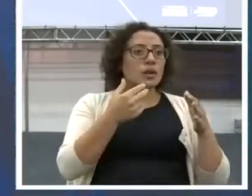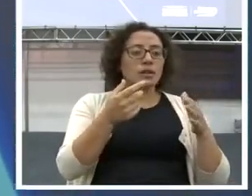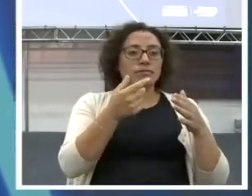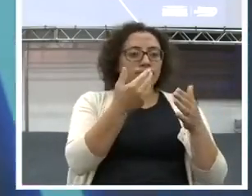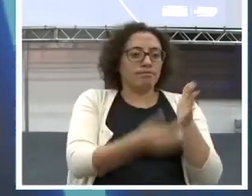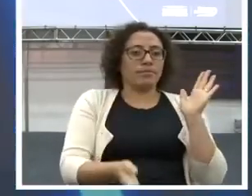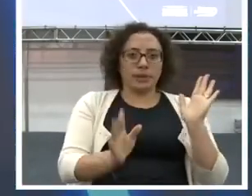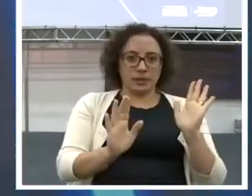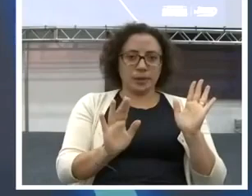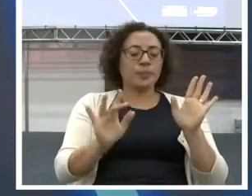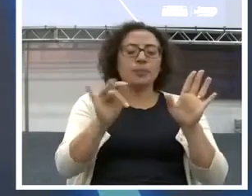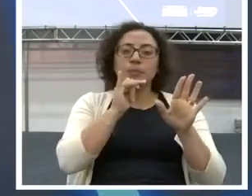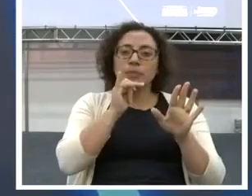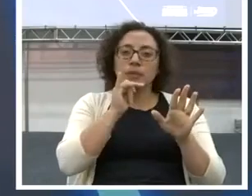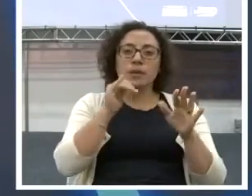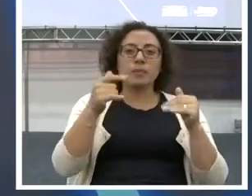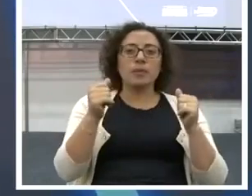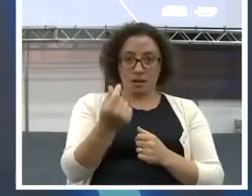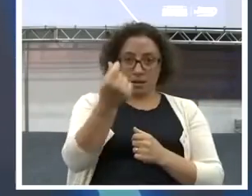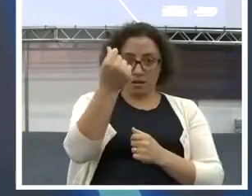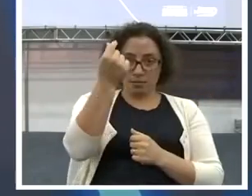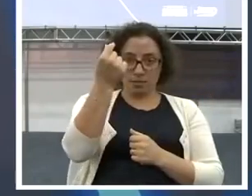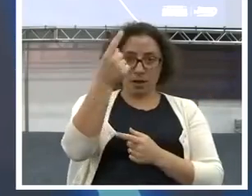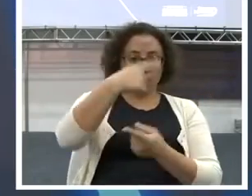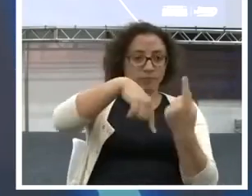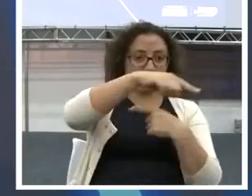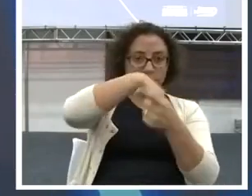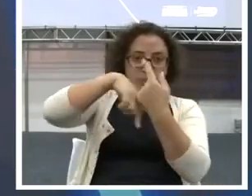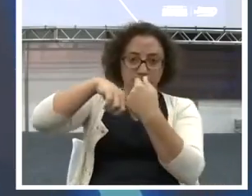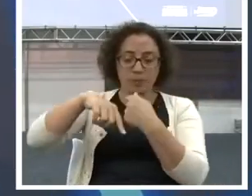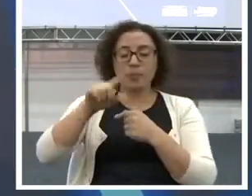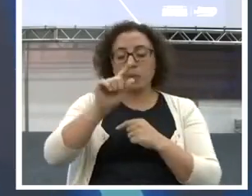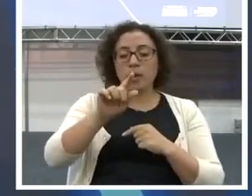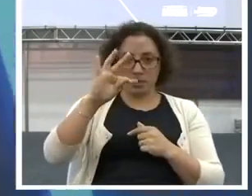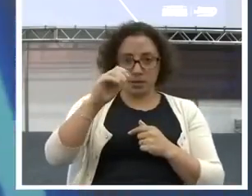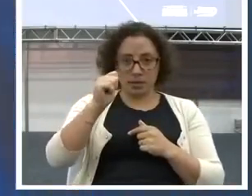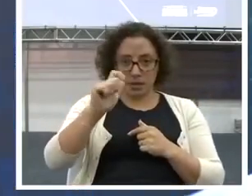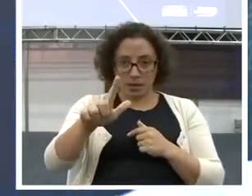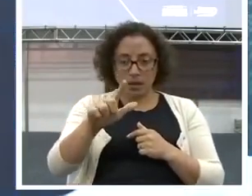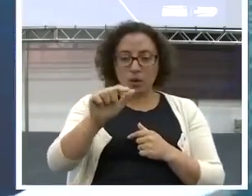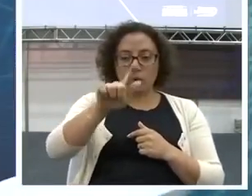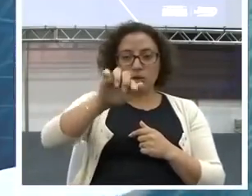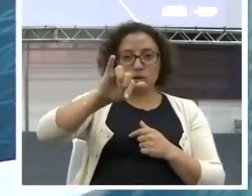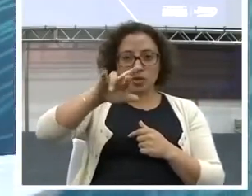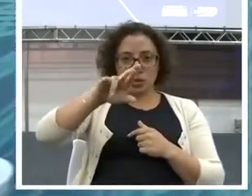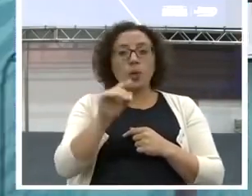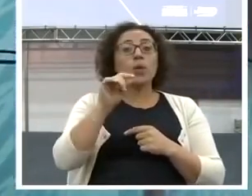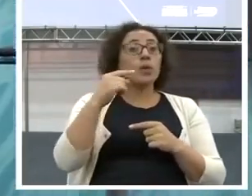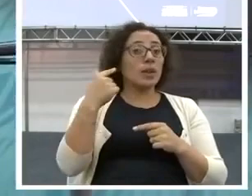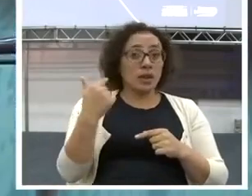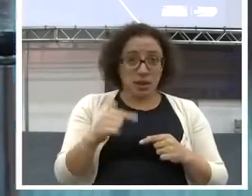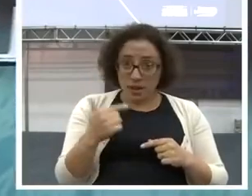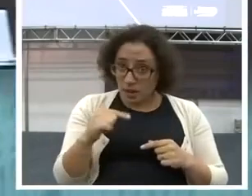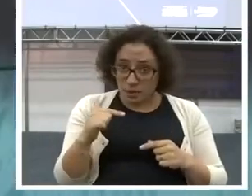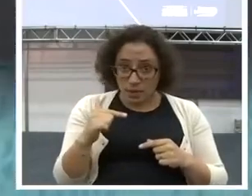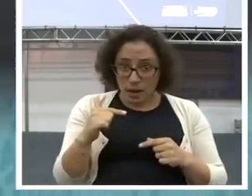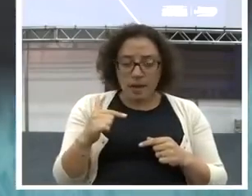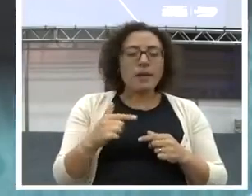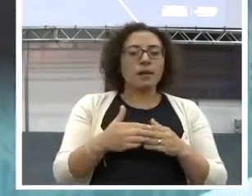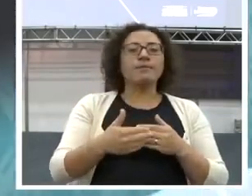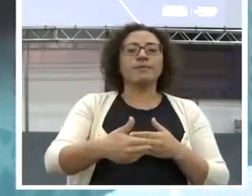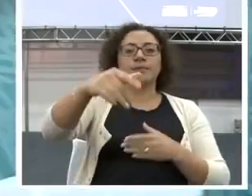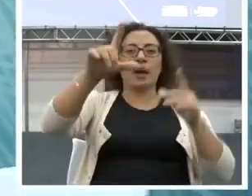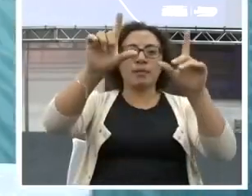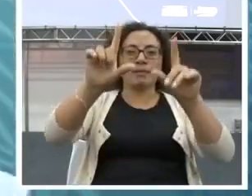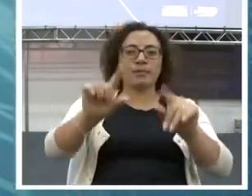na sua empresa, por exemplo, há um negócio chamado capital de giro. Se você não tem capital de giro, seu negócio está prestes a falir. A maioria das empresas